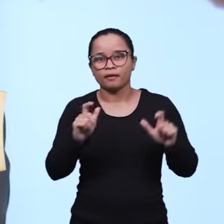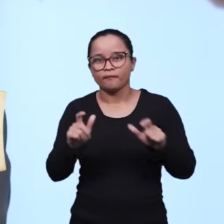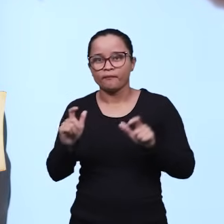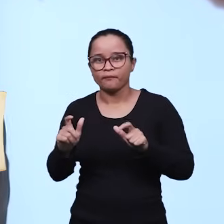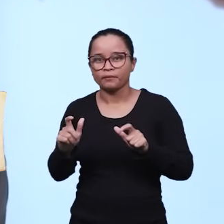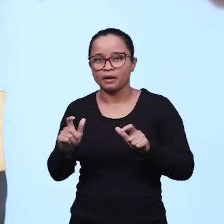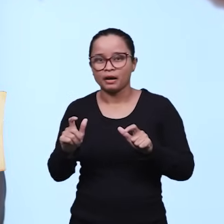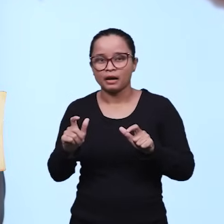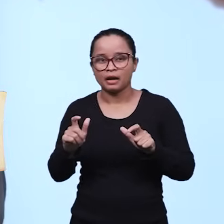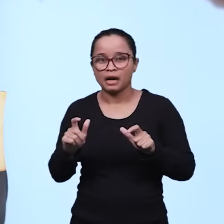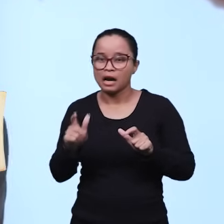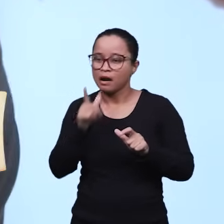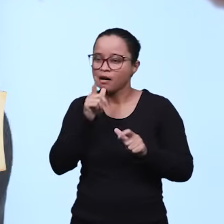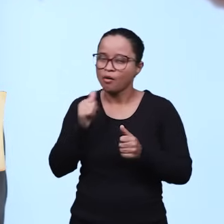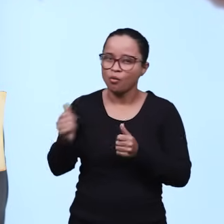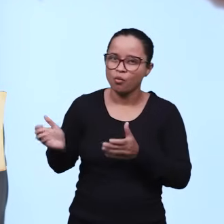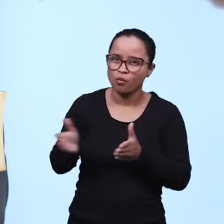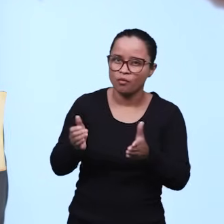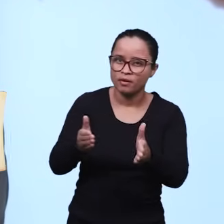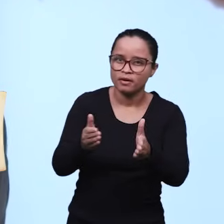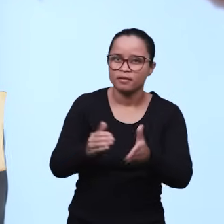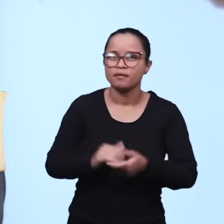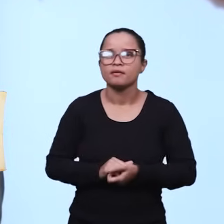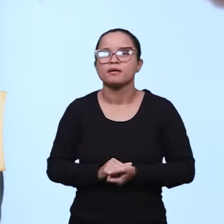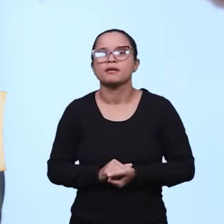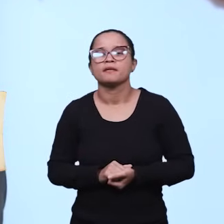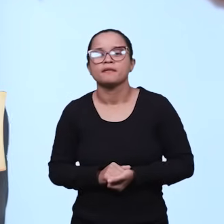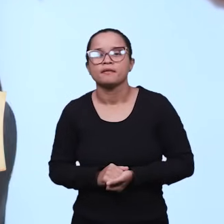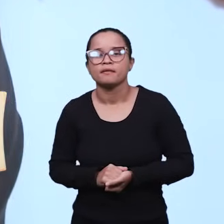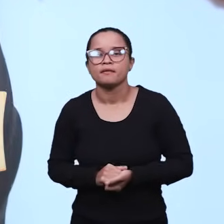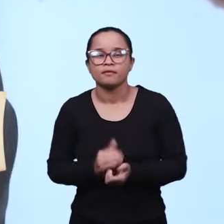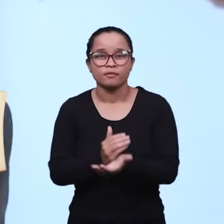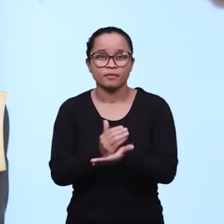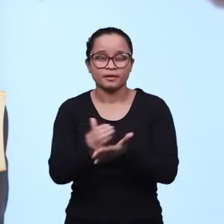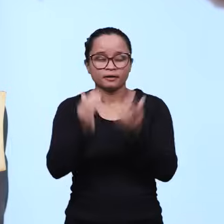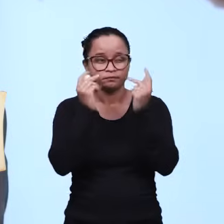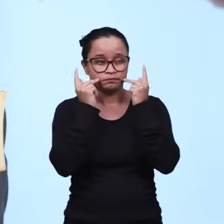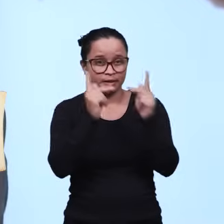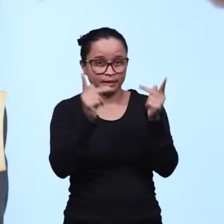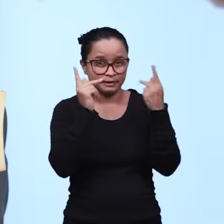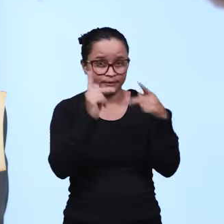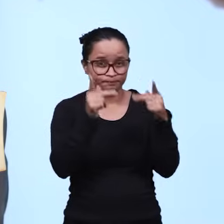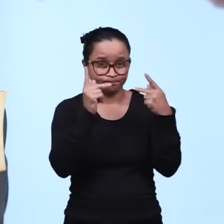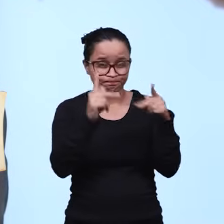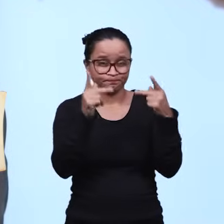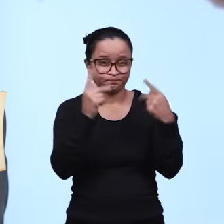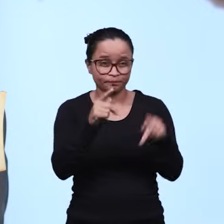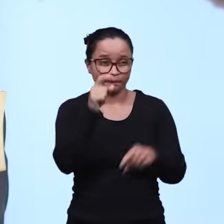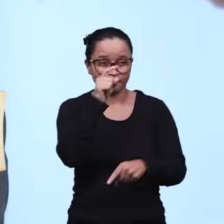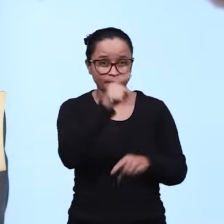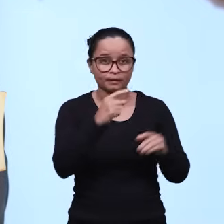ao rio, na cidade, começaram a pregar a palavra lá.